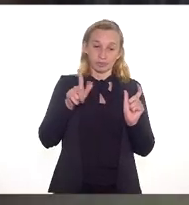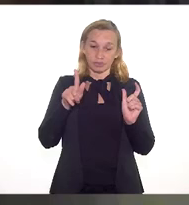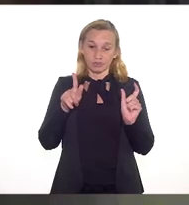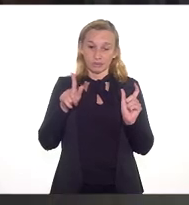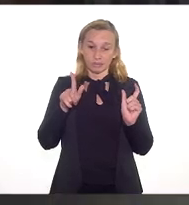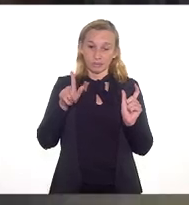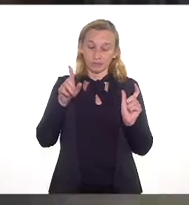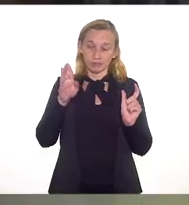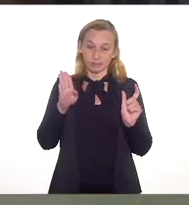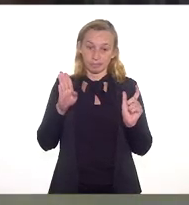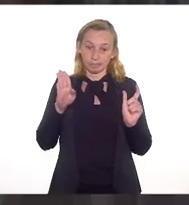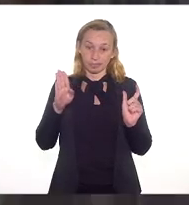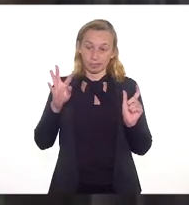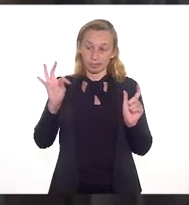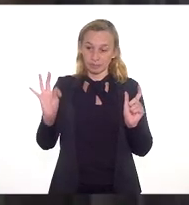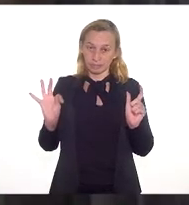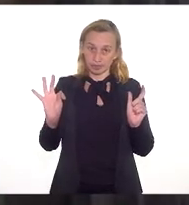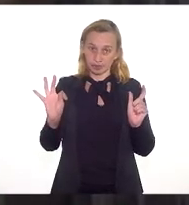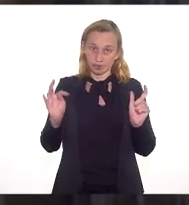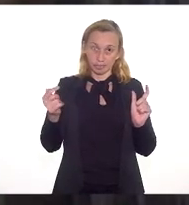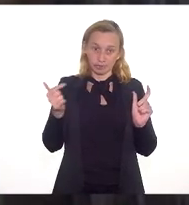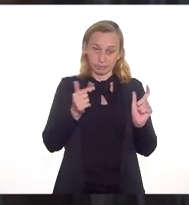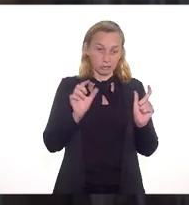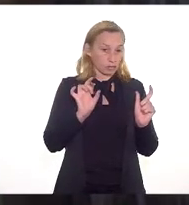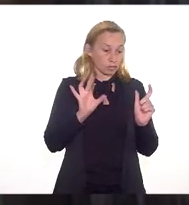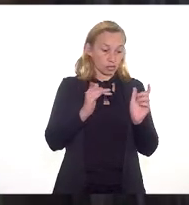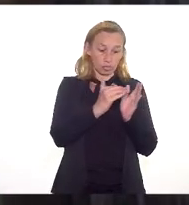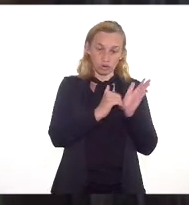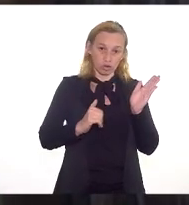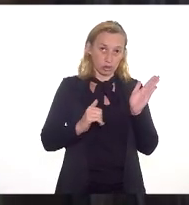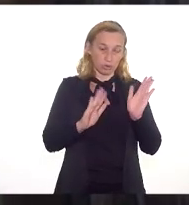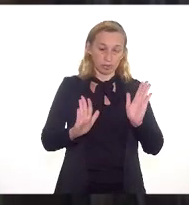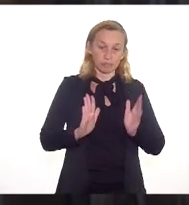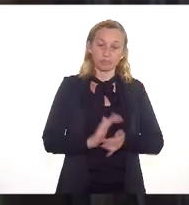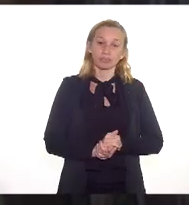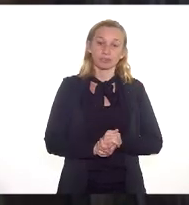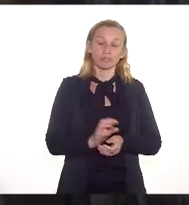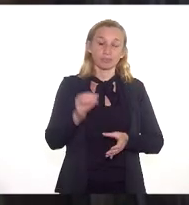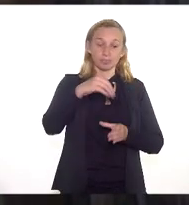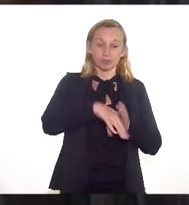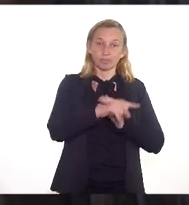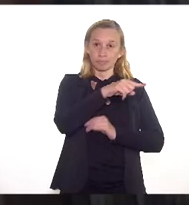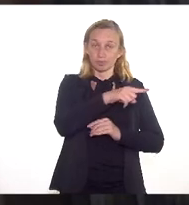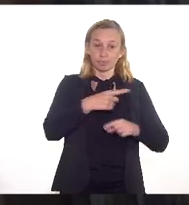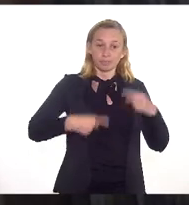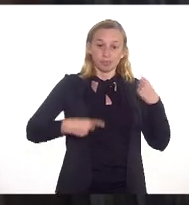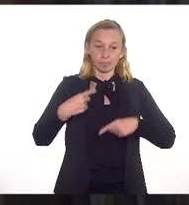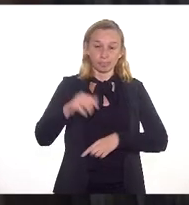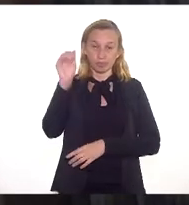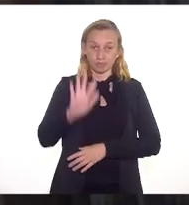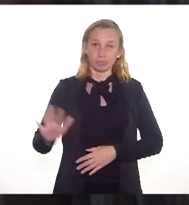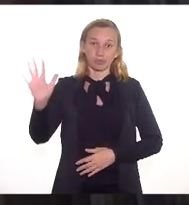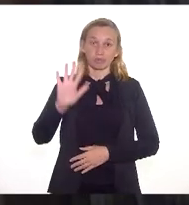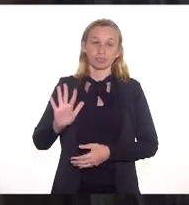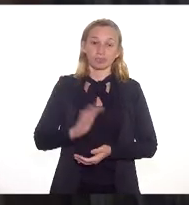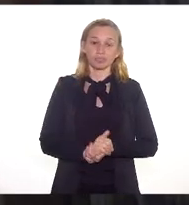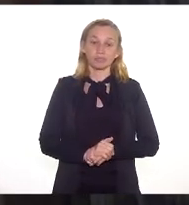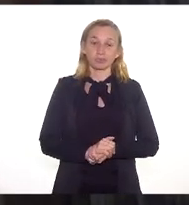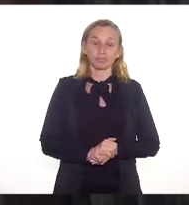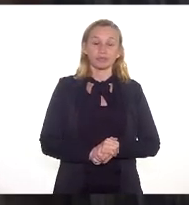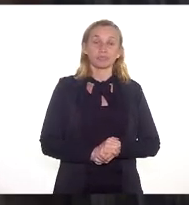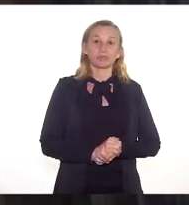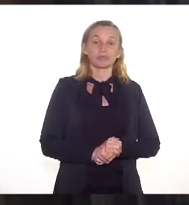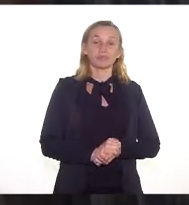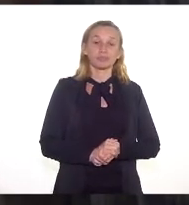lá contida, exatamente naquilo que é política nacional, entendeu? Então, para não